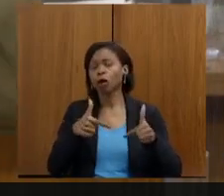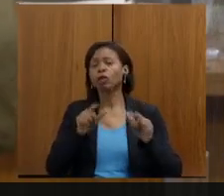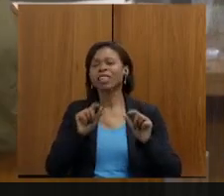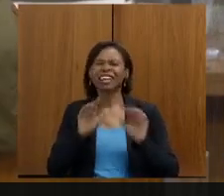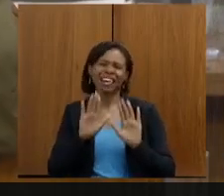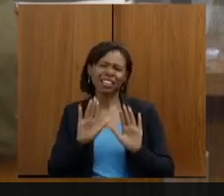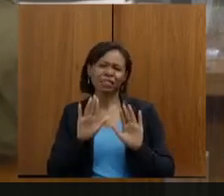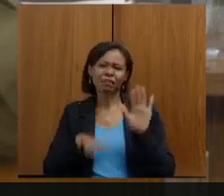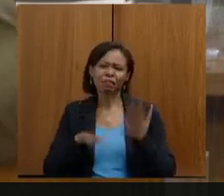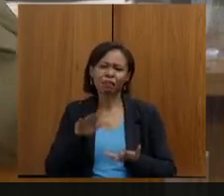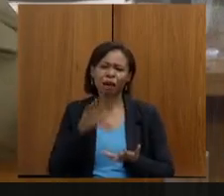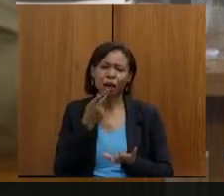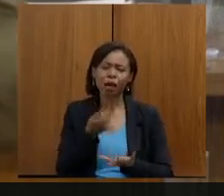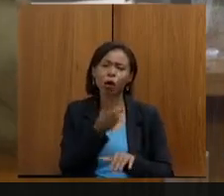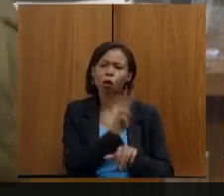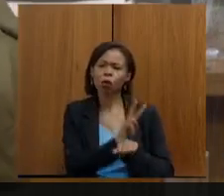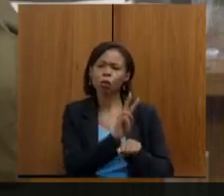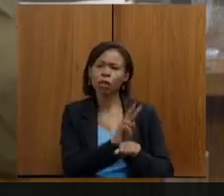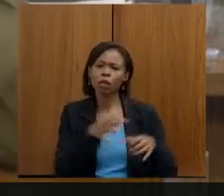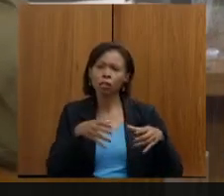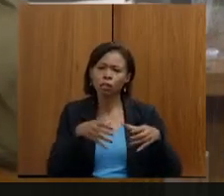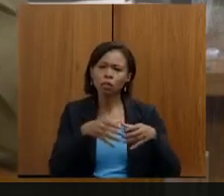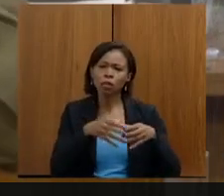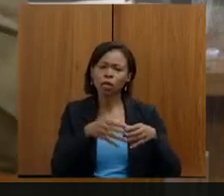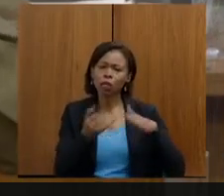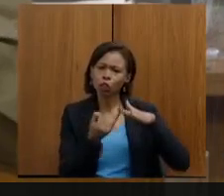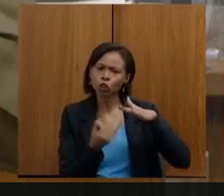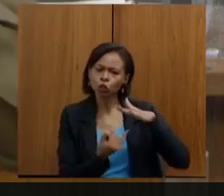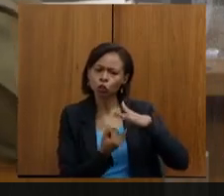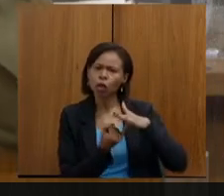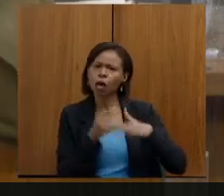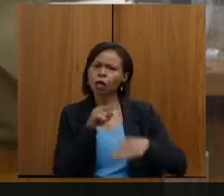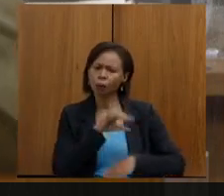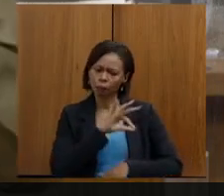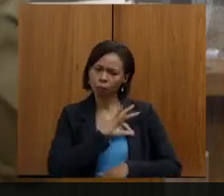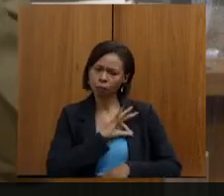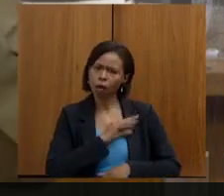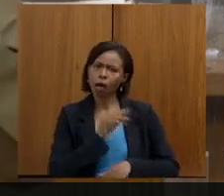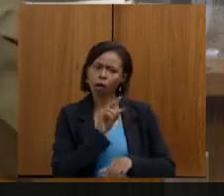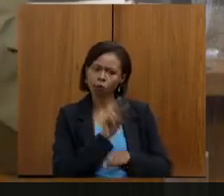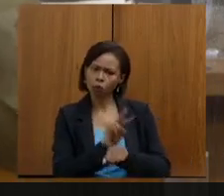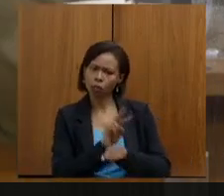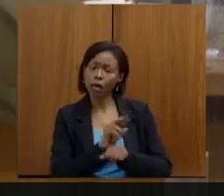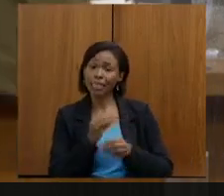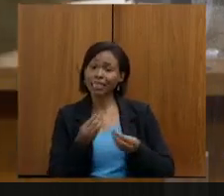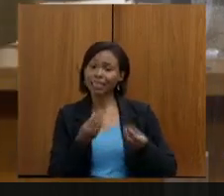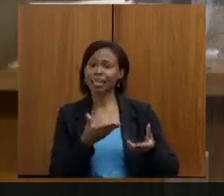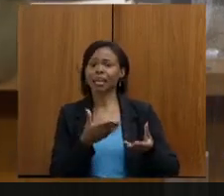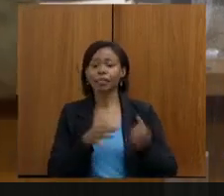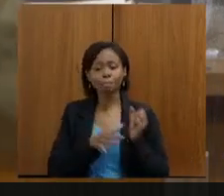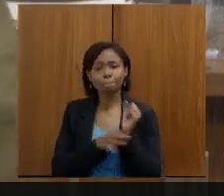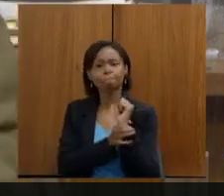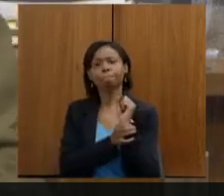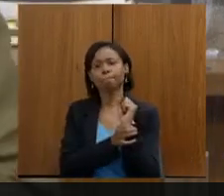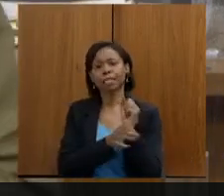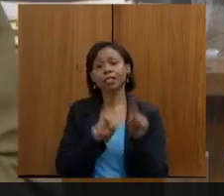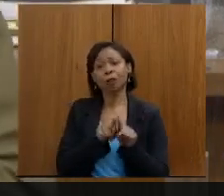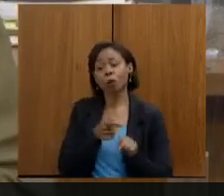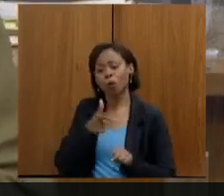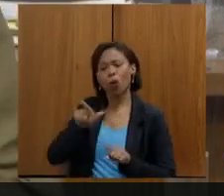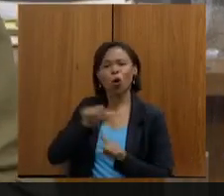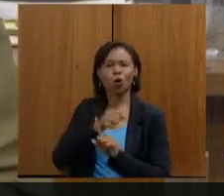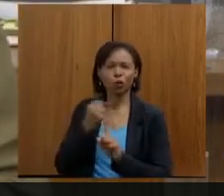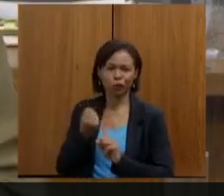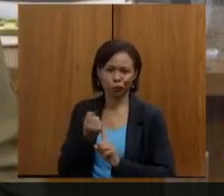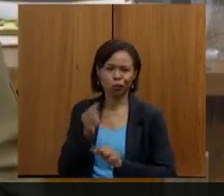gente fala cuidar da instituição cuidar da Polícia Militar porque a gente vai dar segurança para gente cuidar dos demais